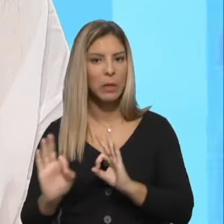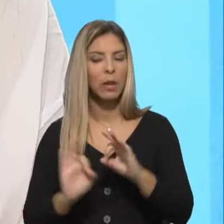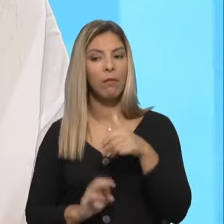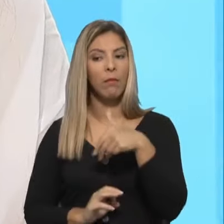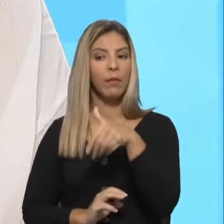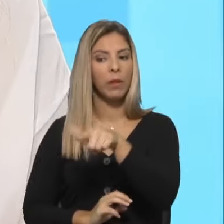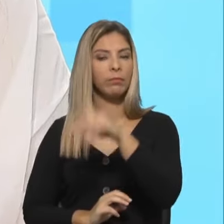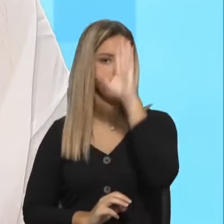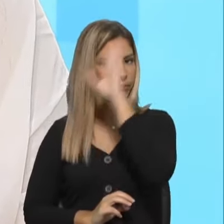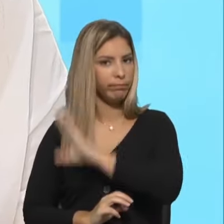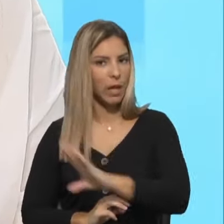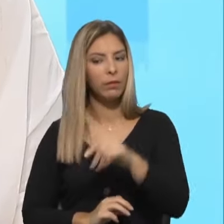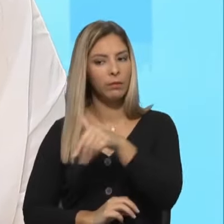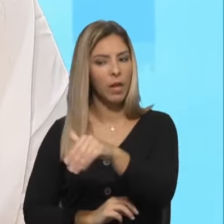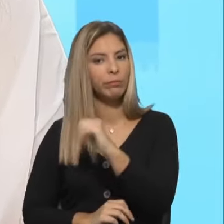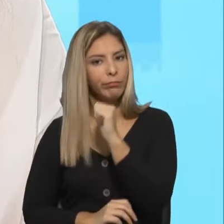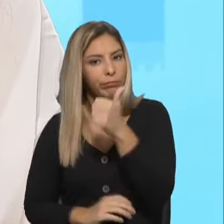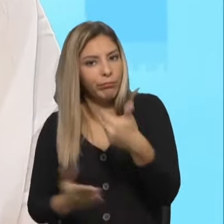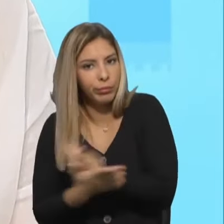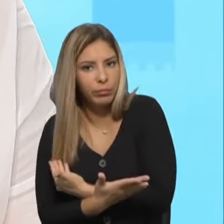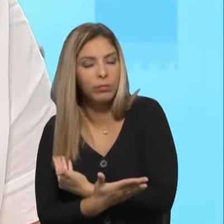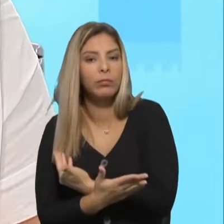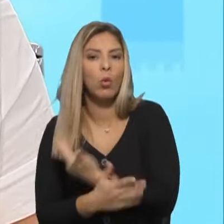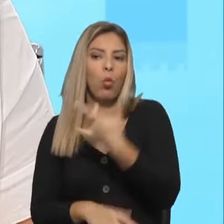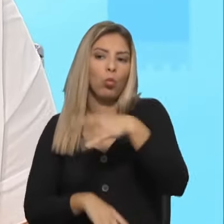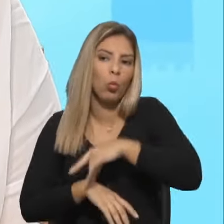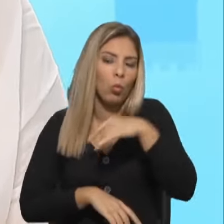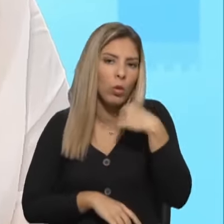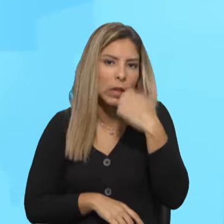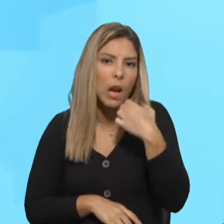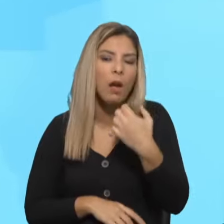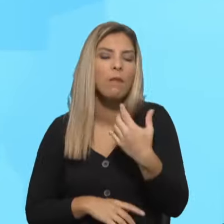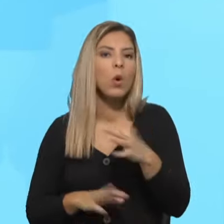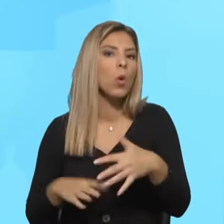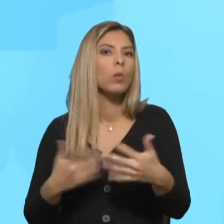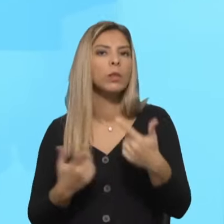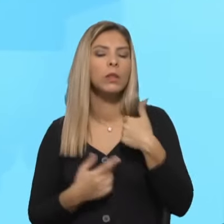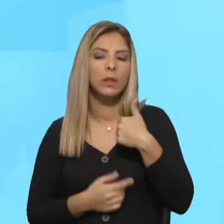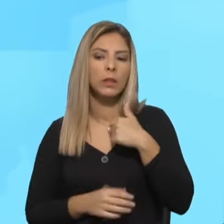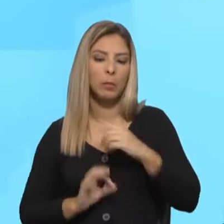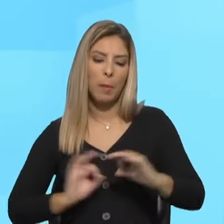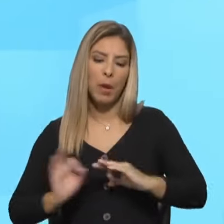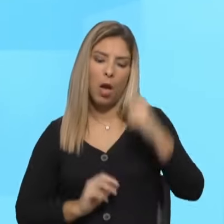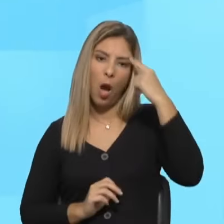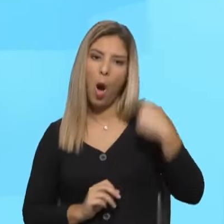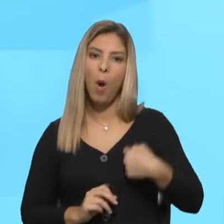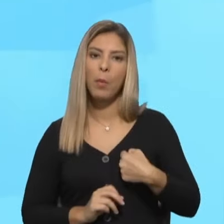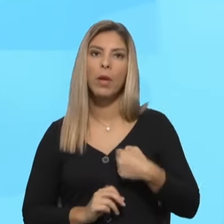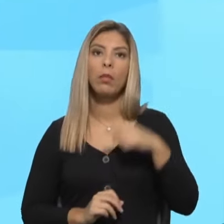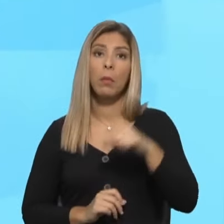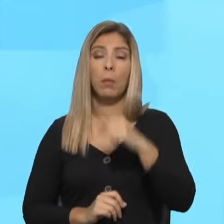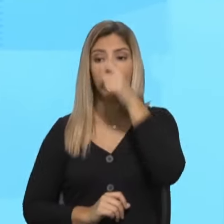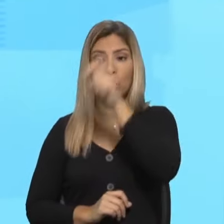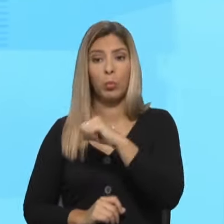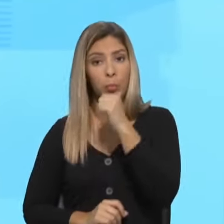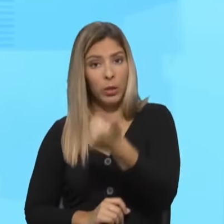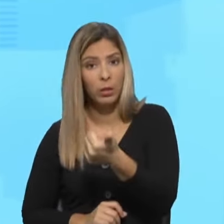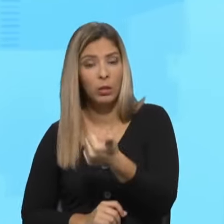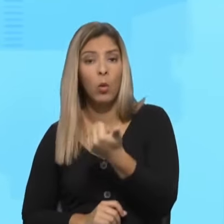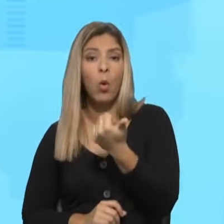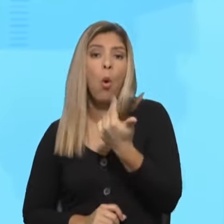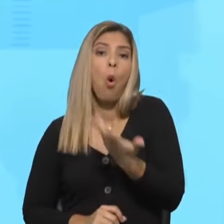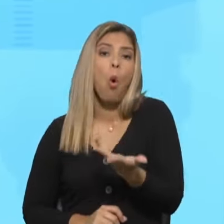caminho para uma eventualidade para algo que vai acontecer e refiro-me também à aquilo que pode ser a pedra de alguém mas também uma situação